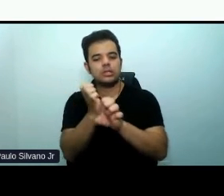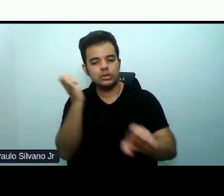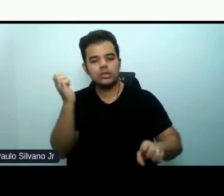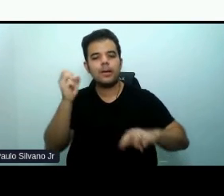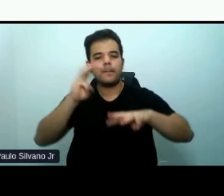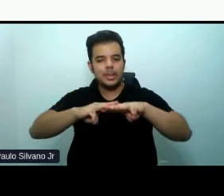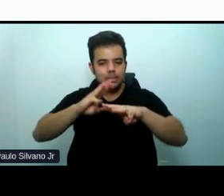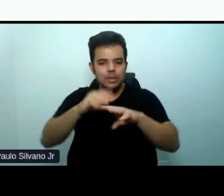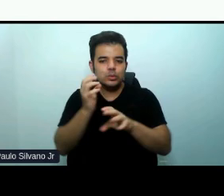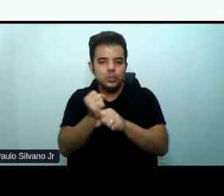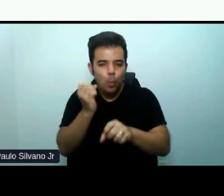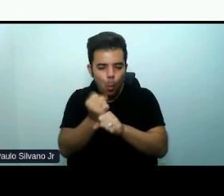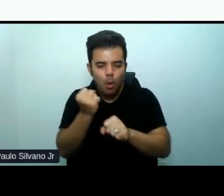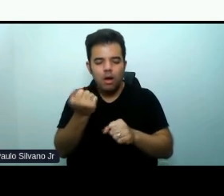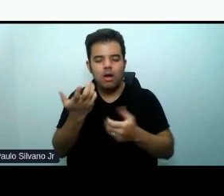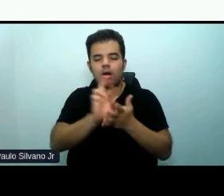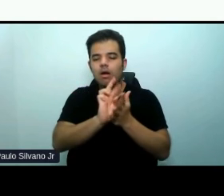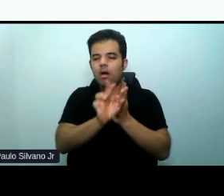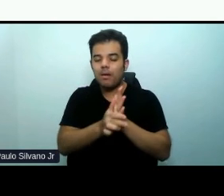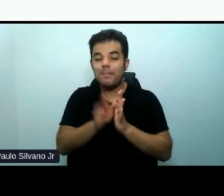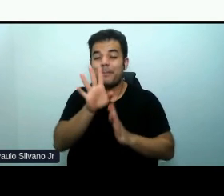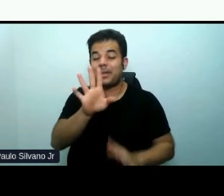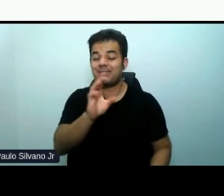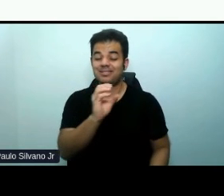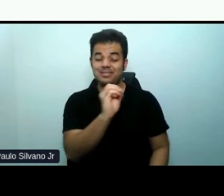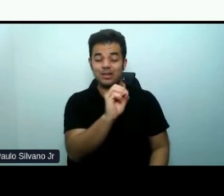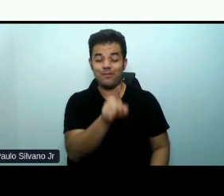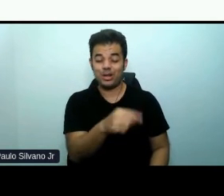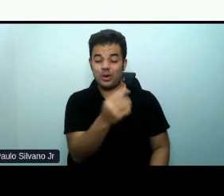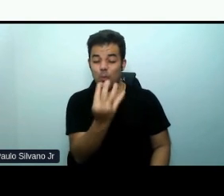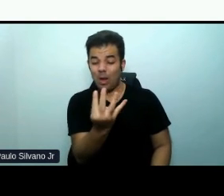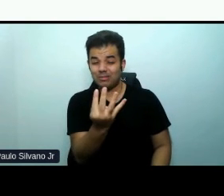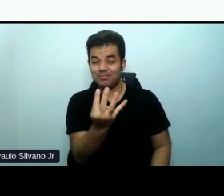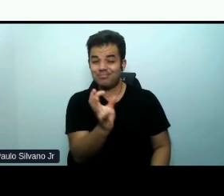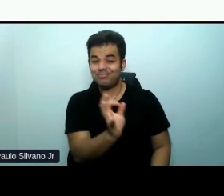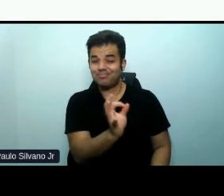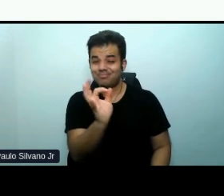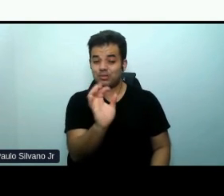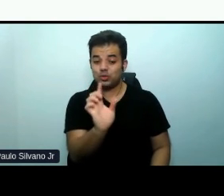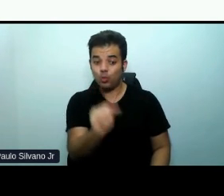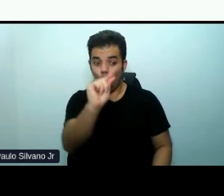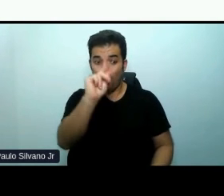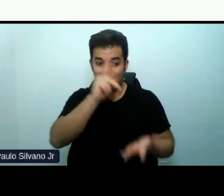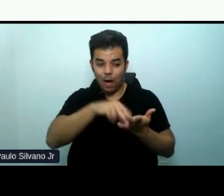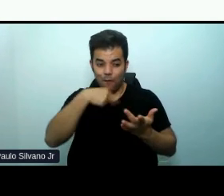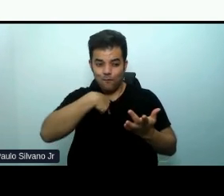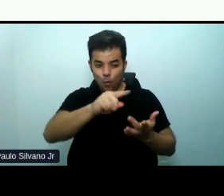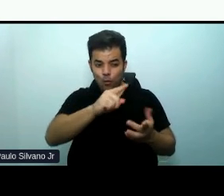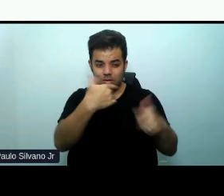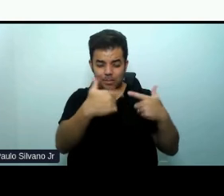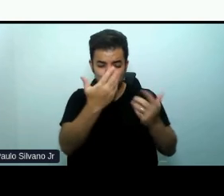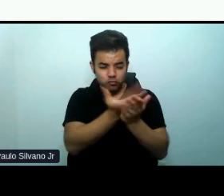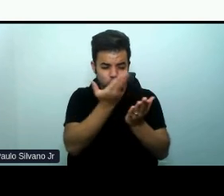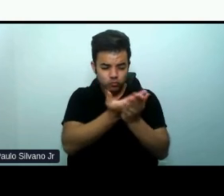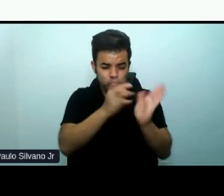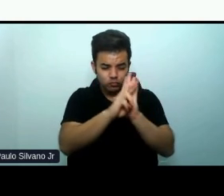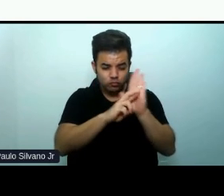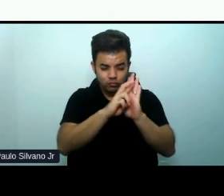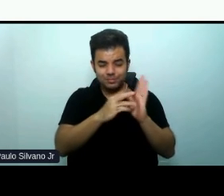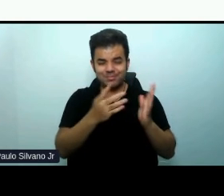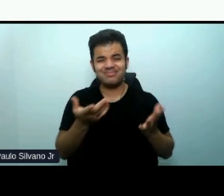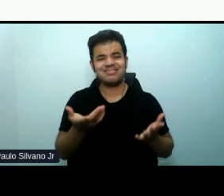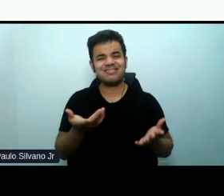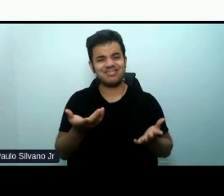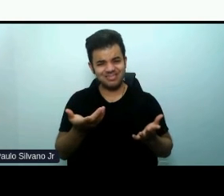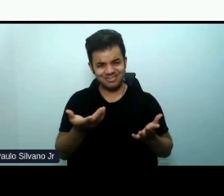matemática, mas só 0,4% escolhe de fato estudar a ciência da computação. Então,